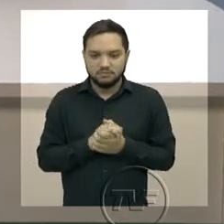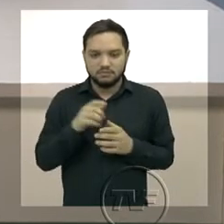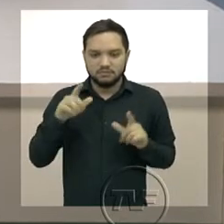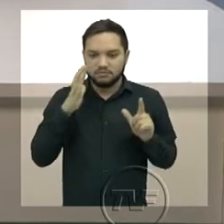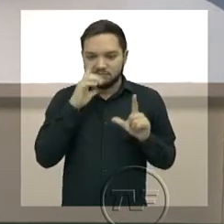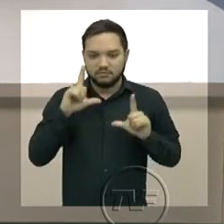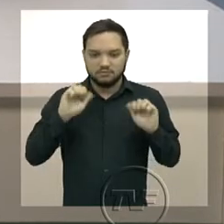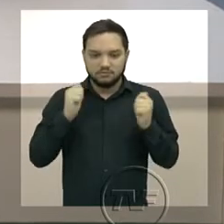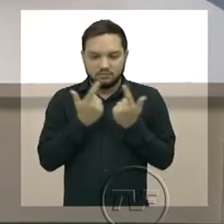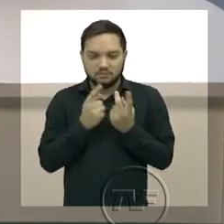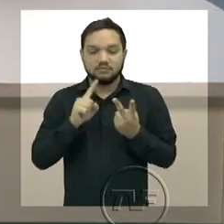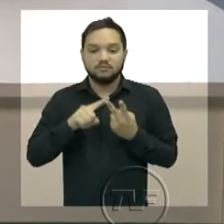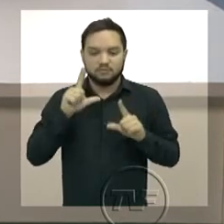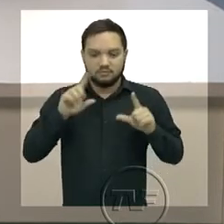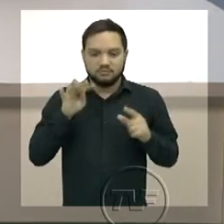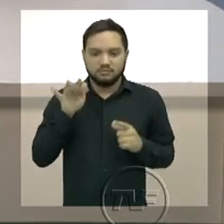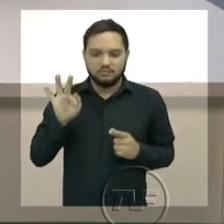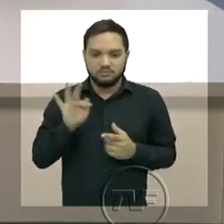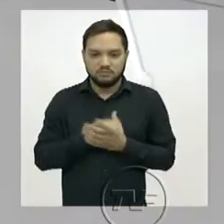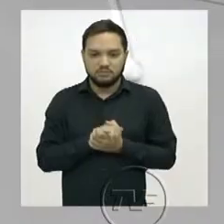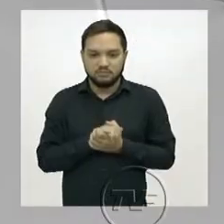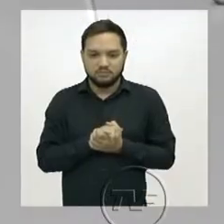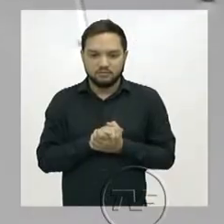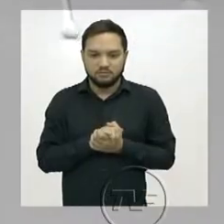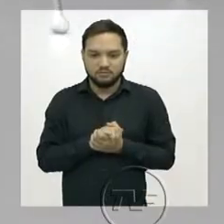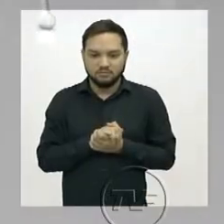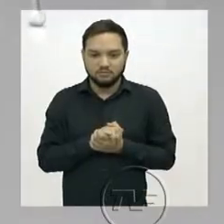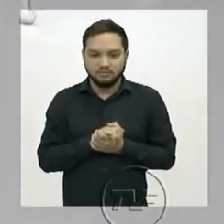TV Assembleia e também aqui na TV Fortaleza.